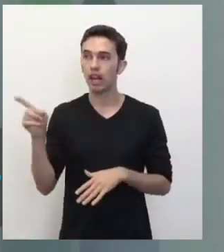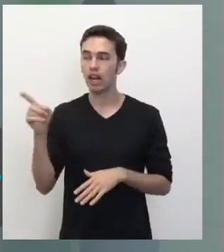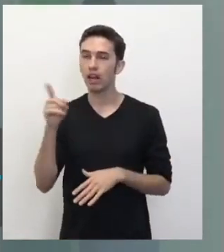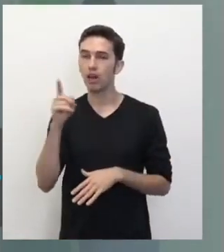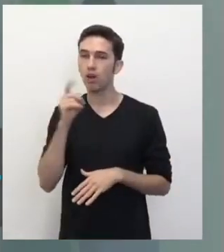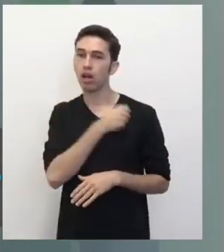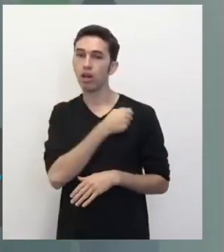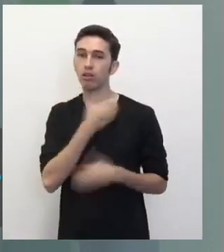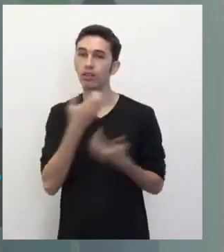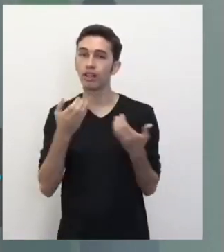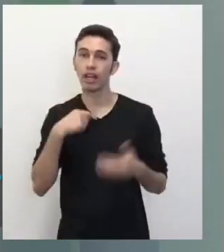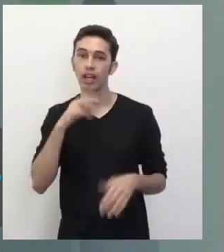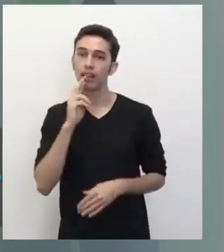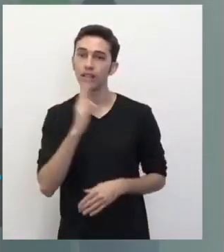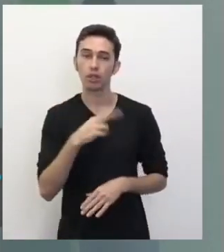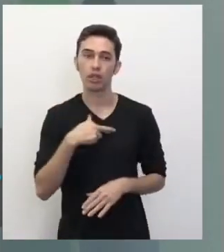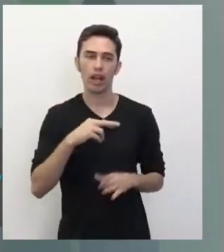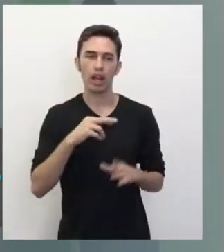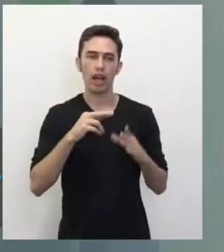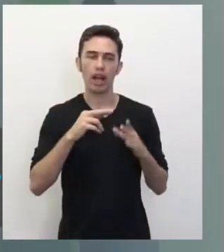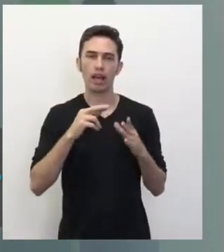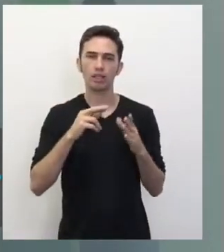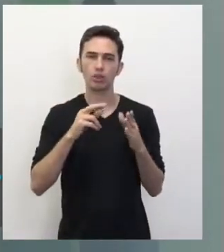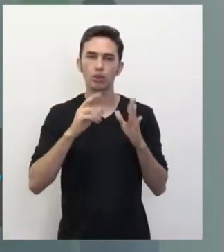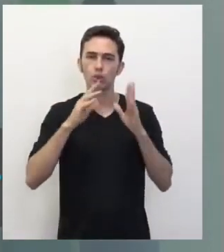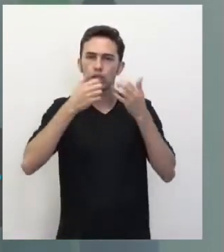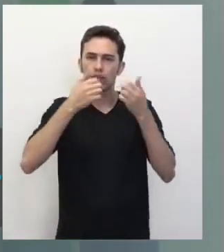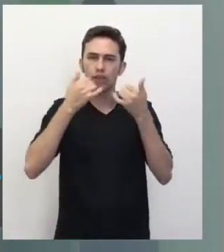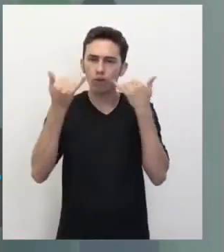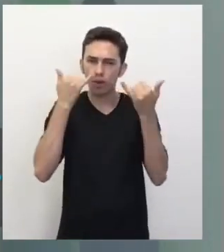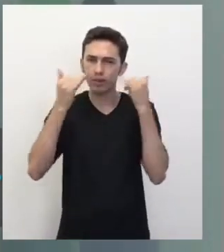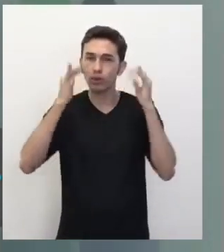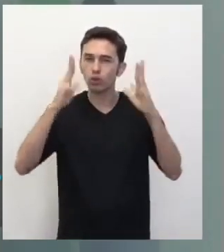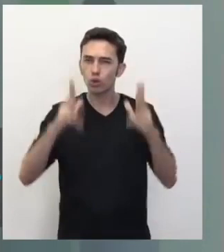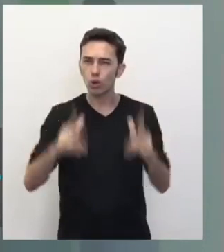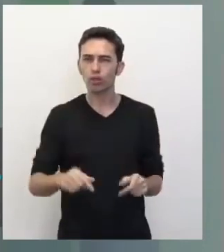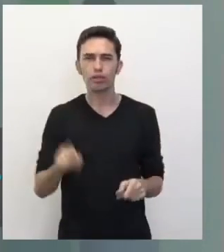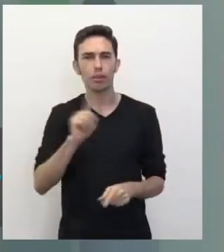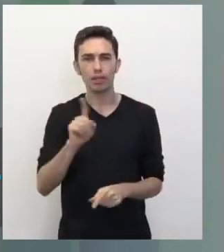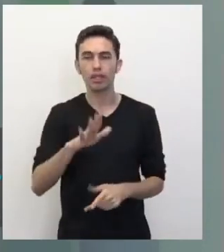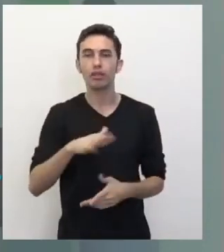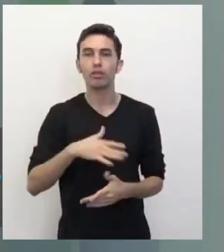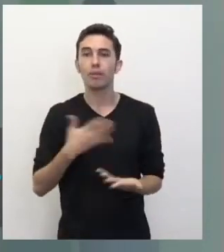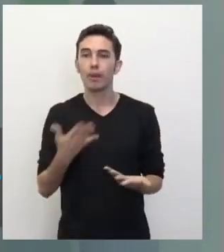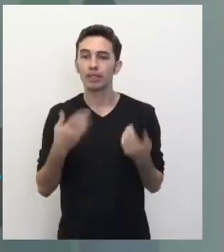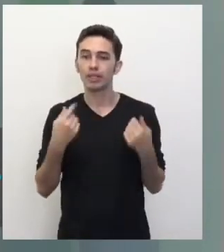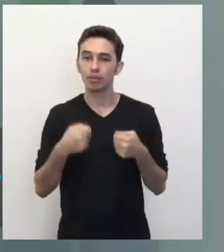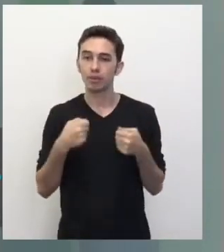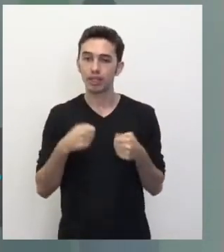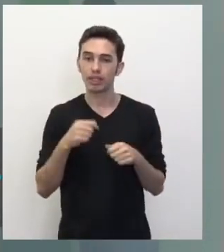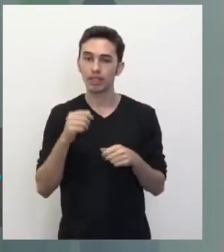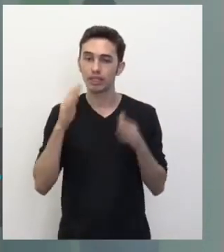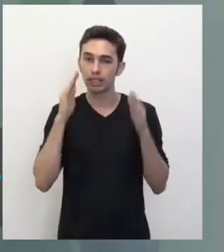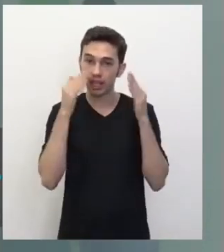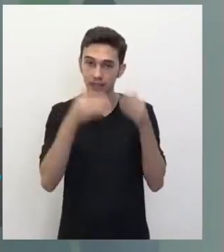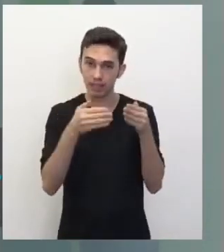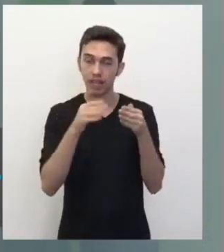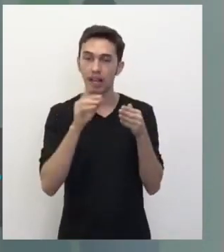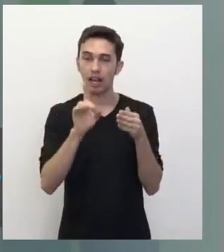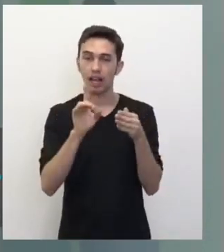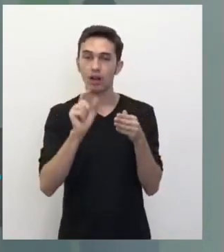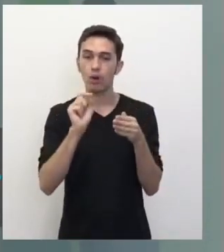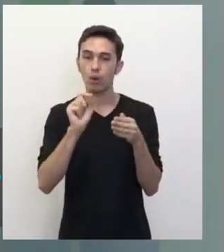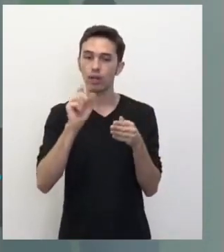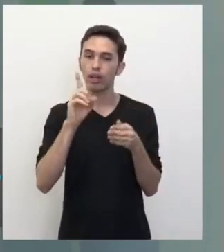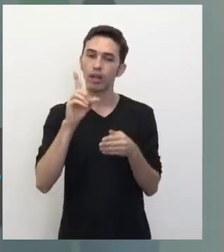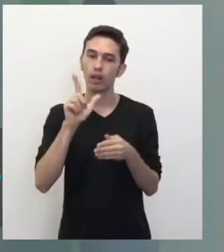todo. Só que o nosso corpo da nossa notícia incrementa muita informação, né? Então, assim, a gente vai se atentar ao